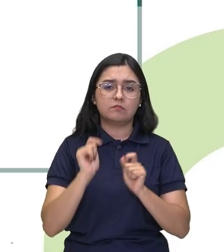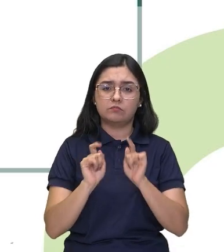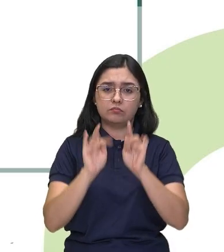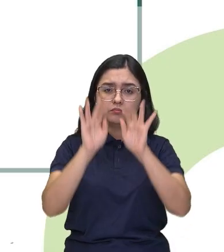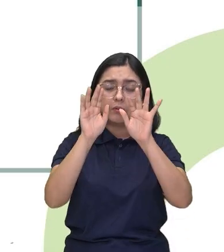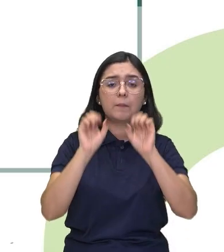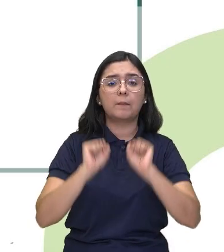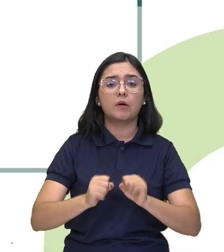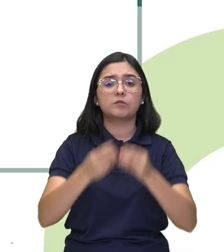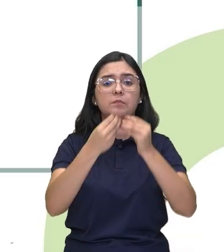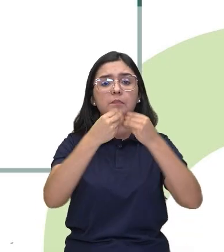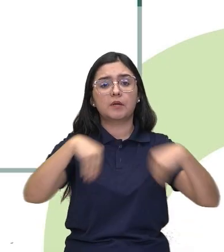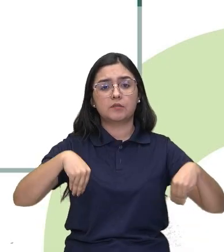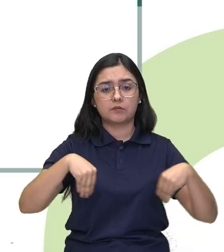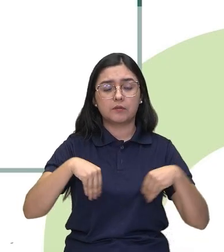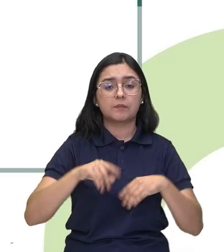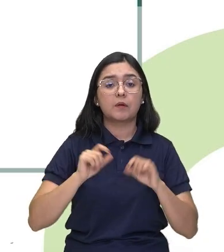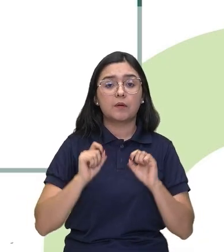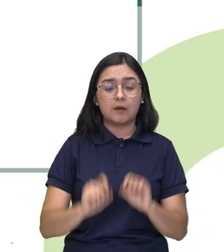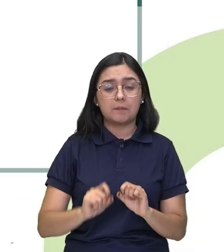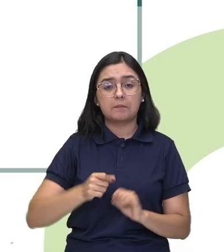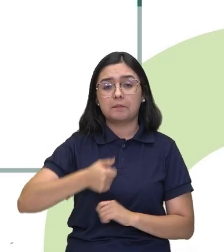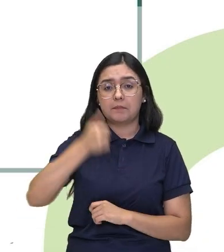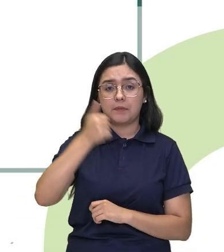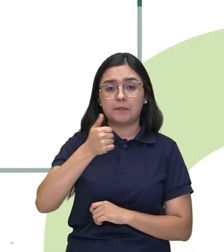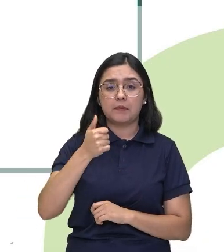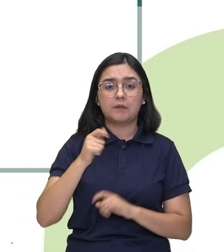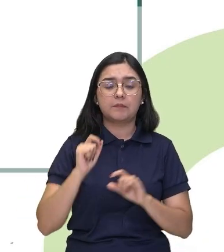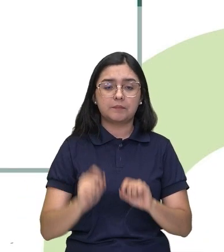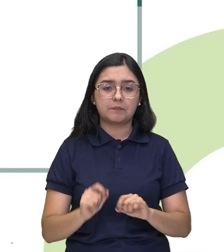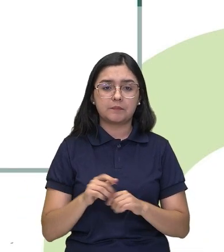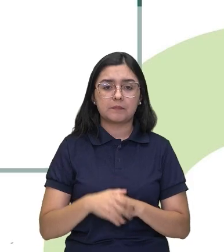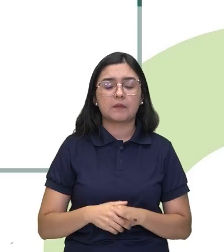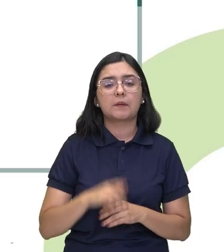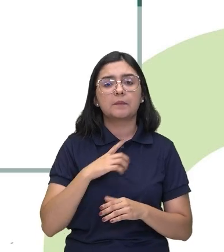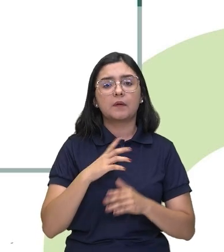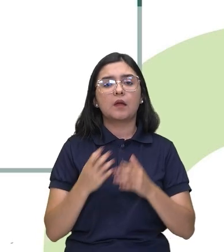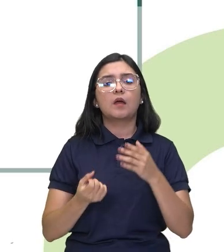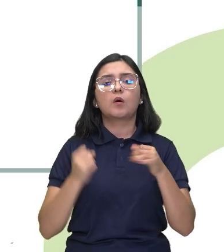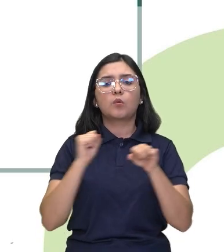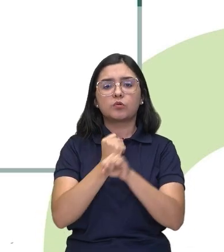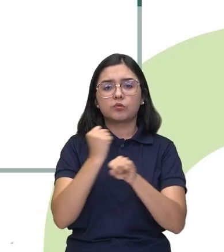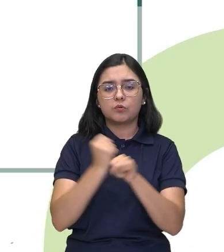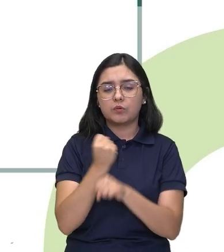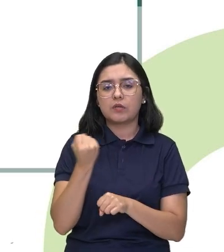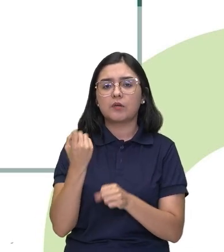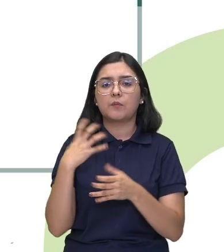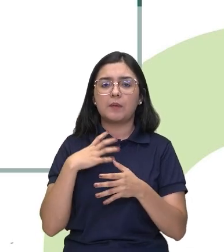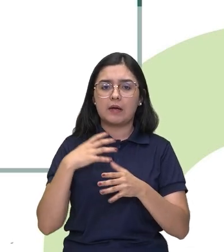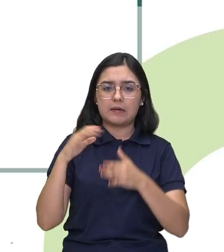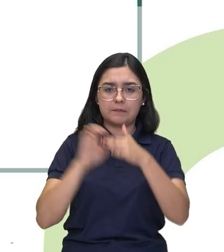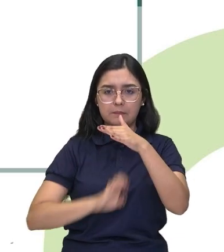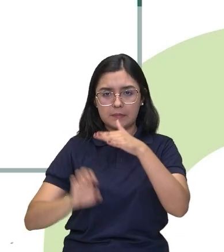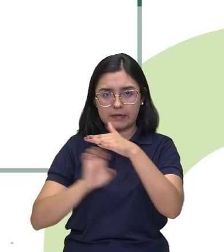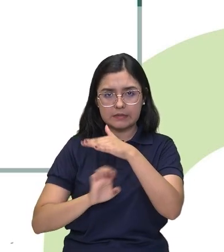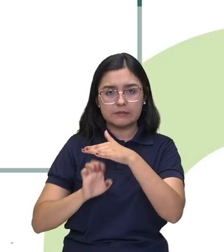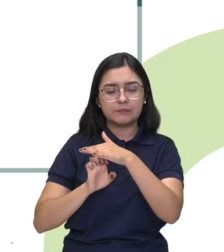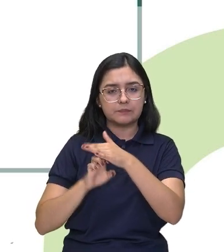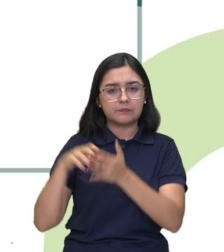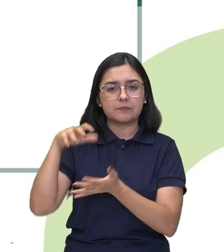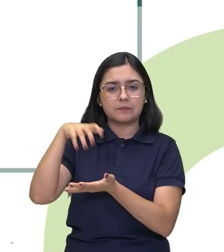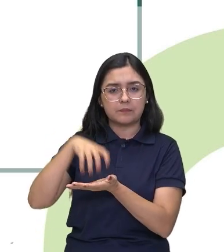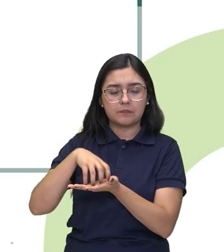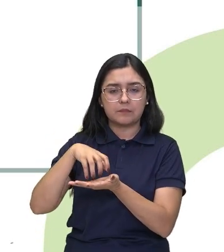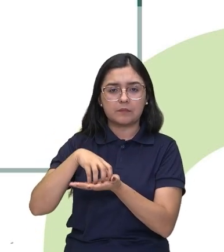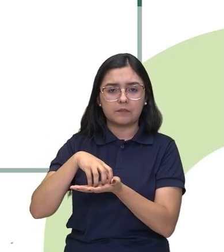acaba afetando, eles acabam, primeiro, para você instalar uma empresa como essas aí, um aterro sanitário, né, que manipula essas